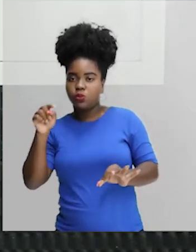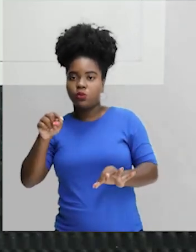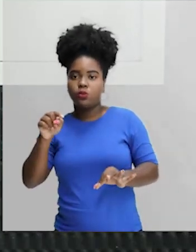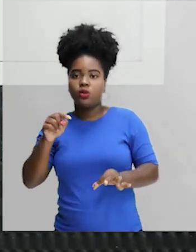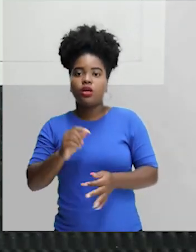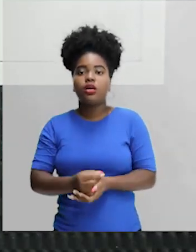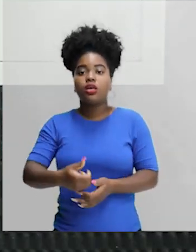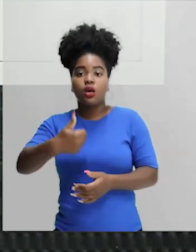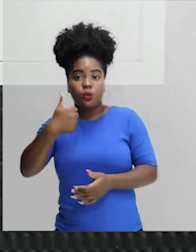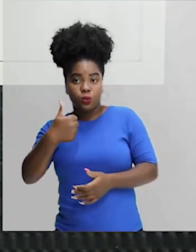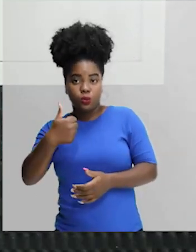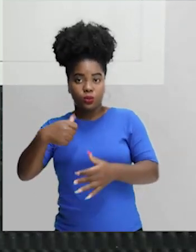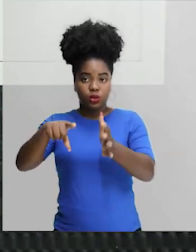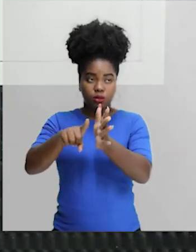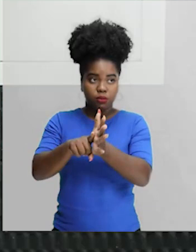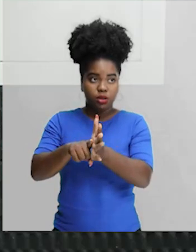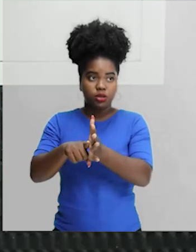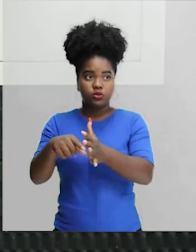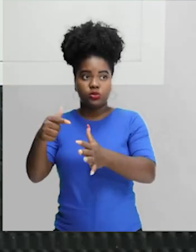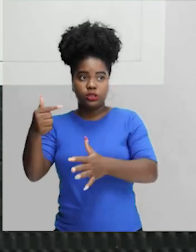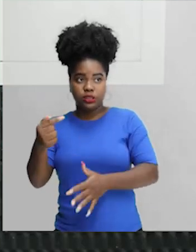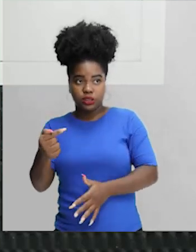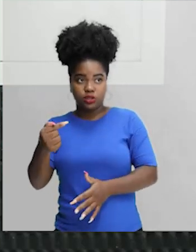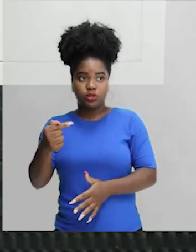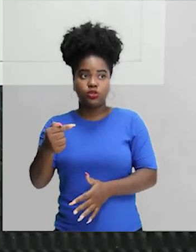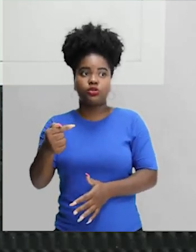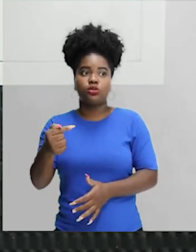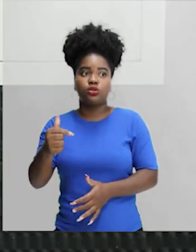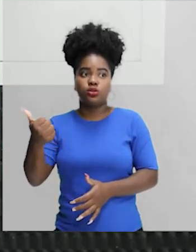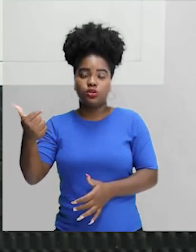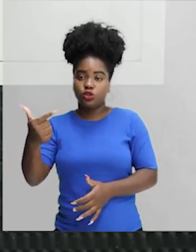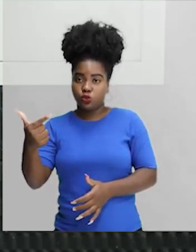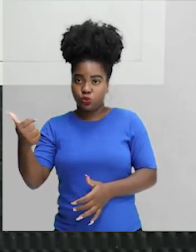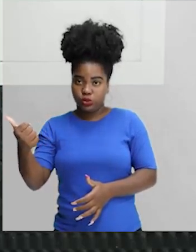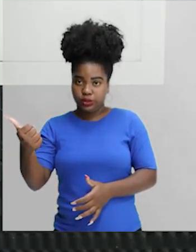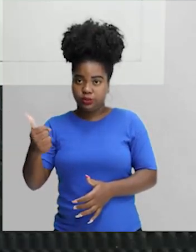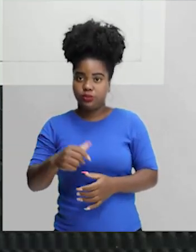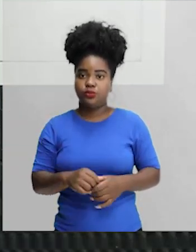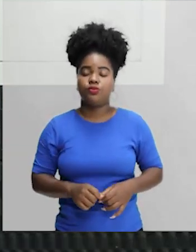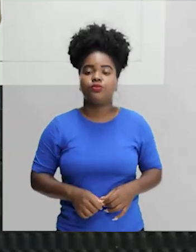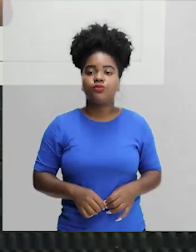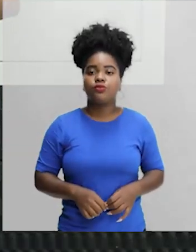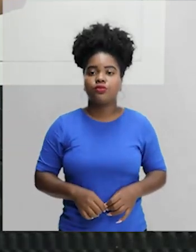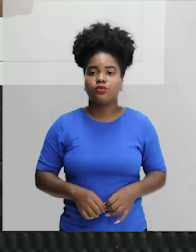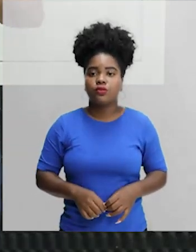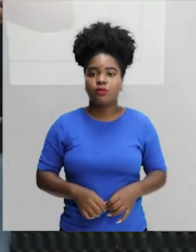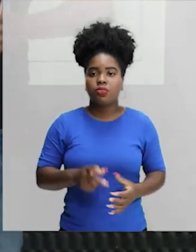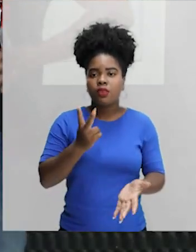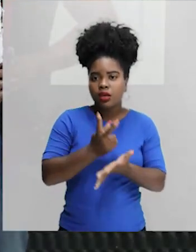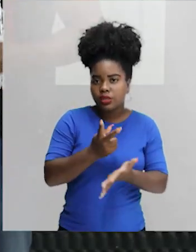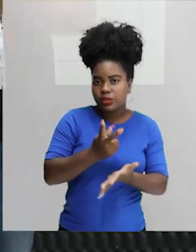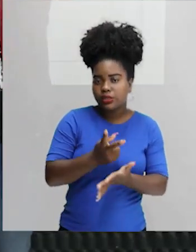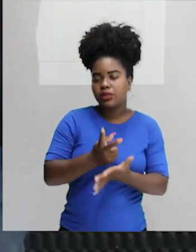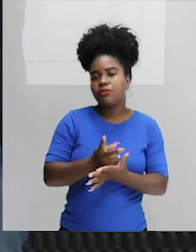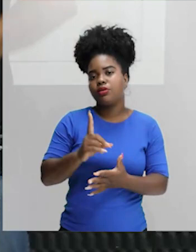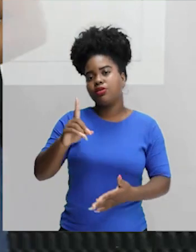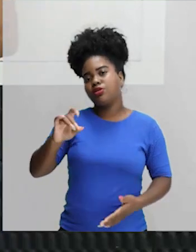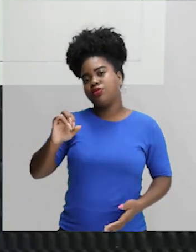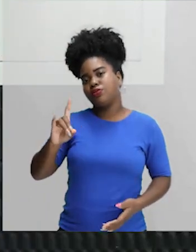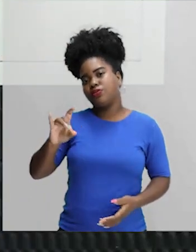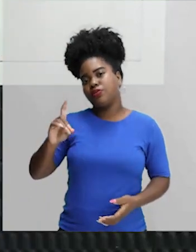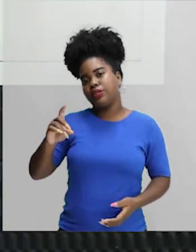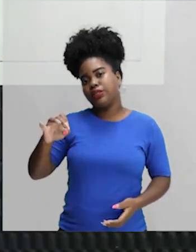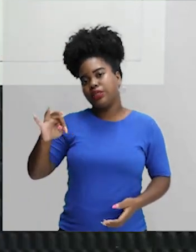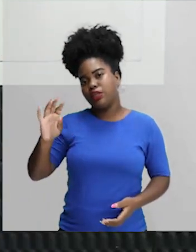menos 7 e 12. É dividendo mesmo. Confundo sempre dividendo com divisor. Acho que vocês fazem